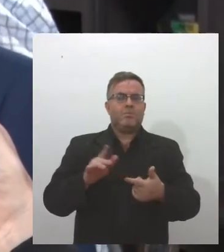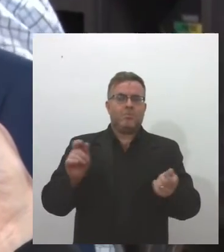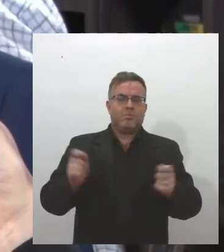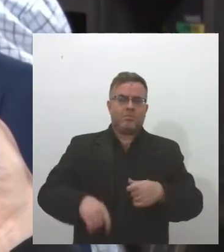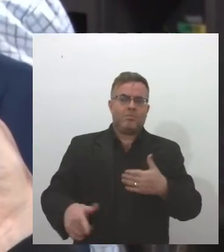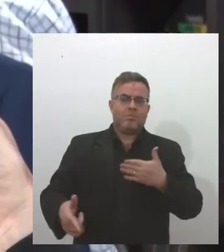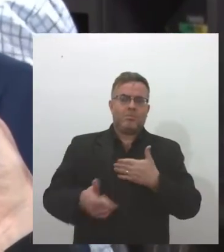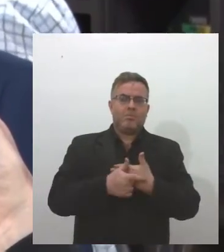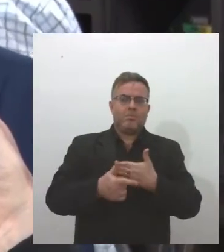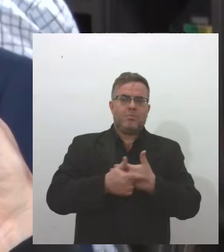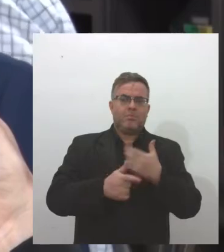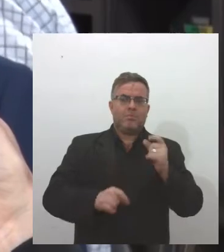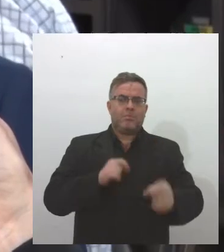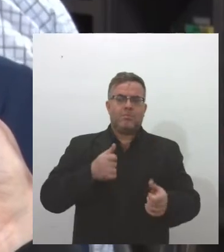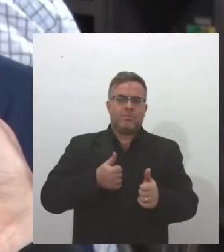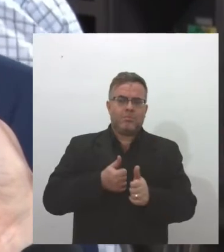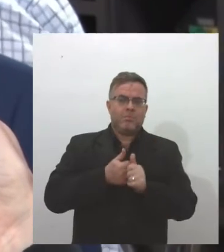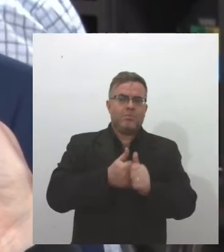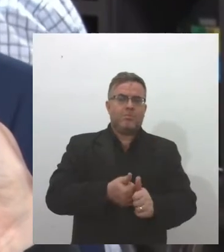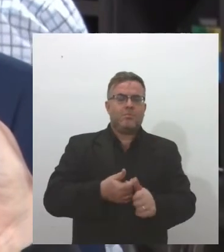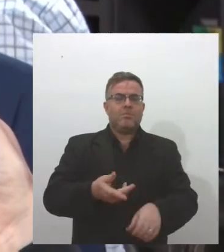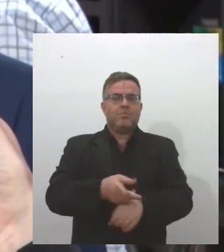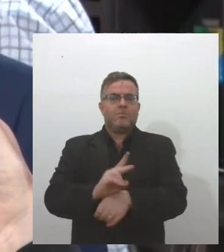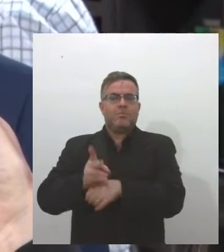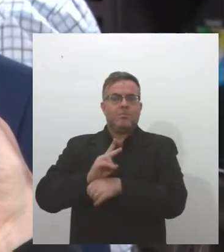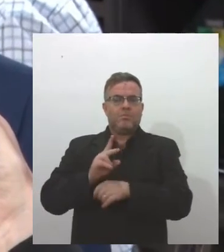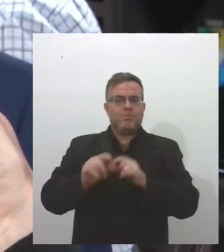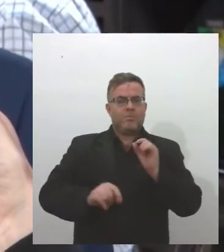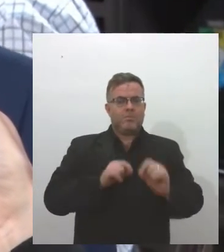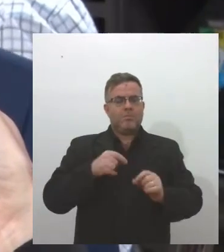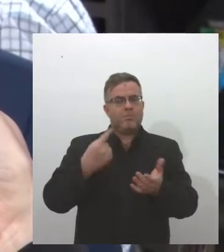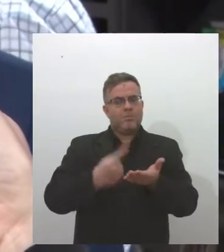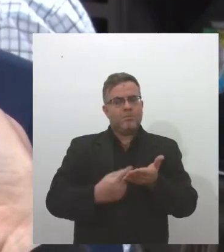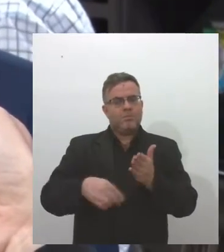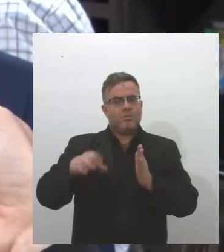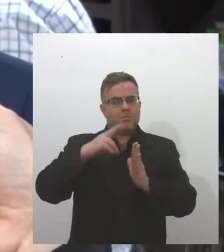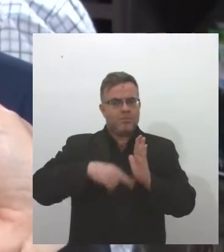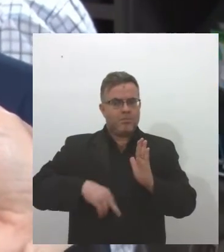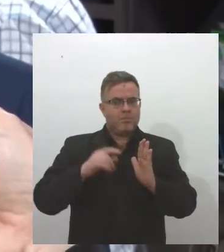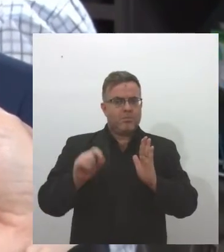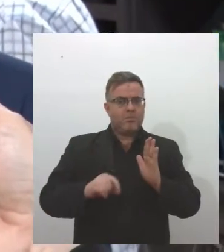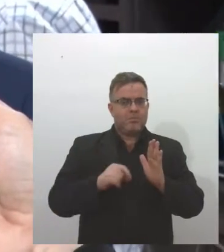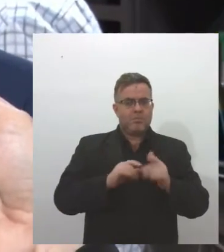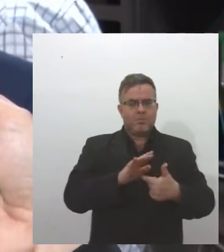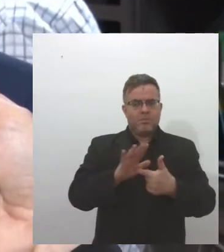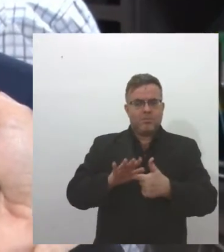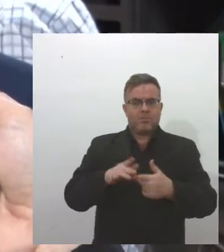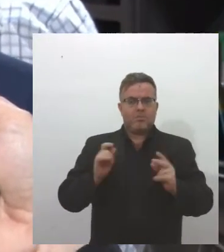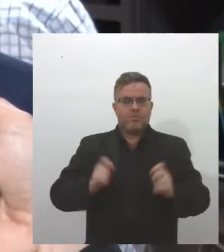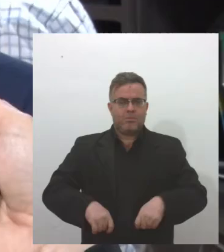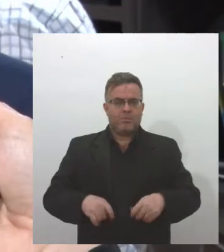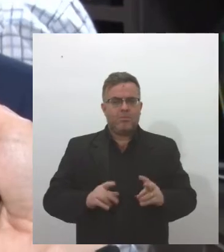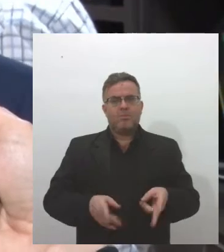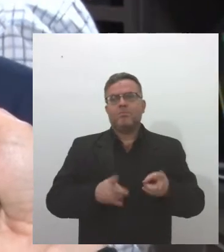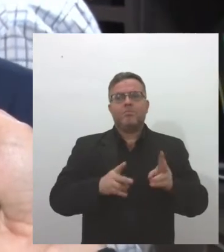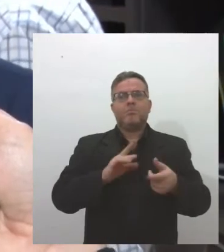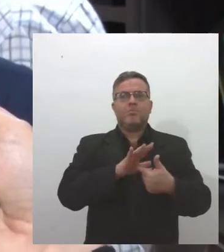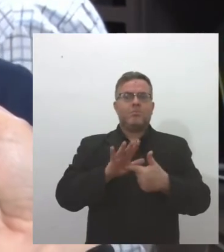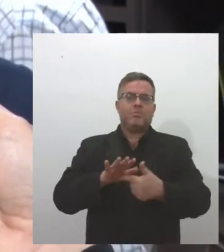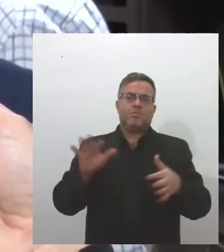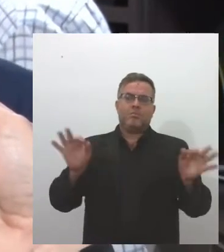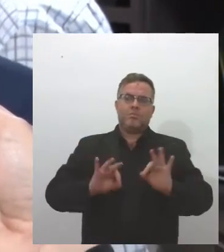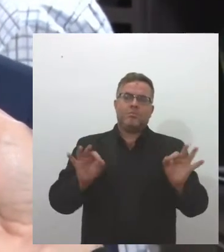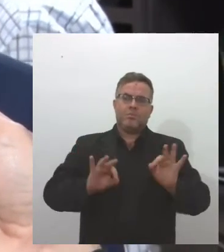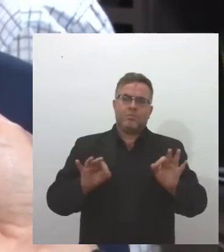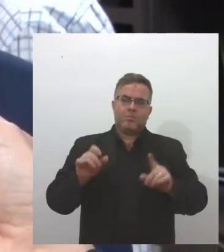principal acompanhar, fiscalizando, emitindo relatórios, dando publicidade a esses relatórios e demonstrando à sociedade